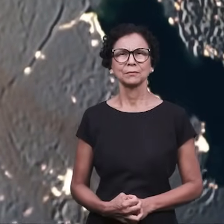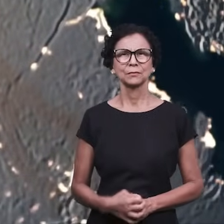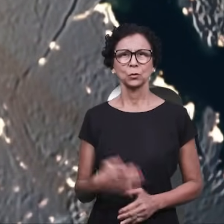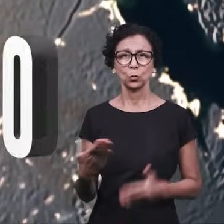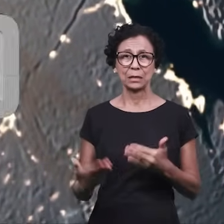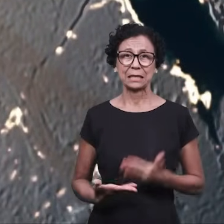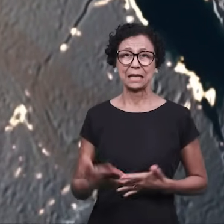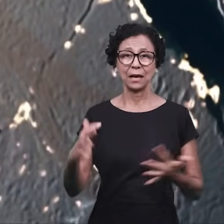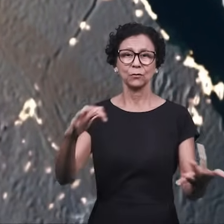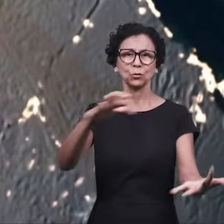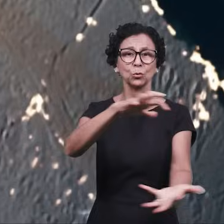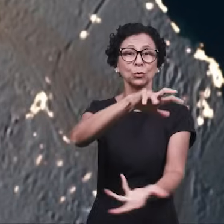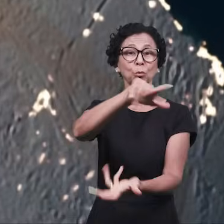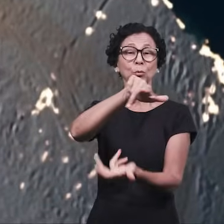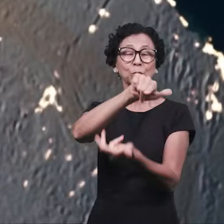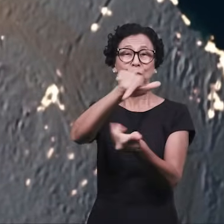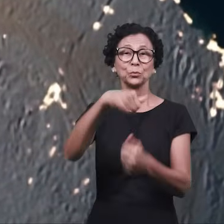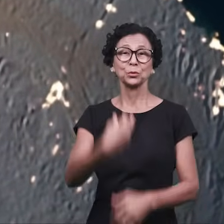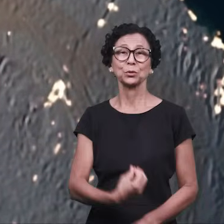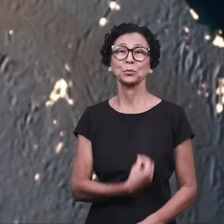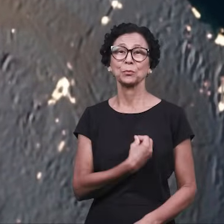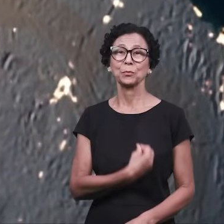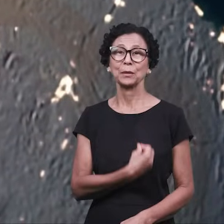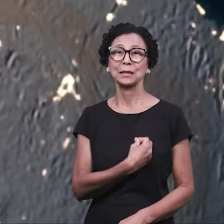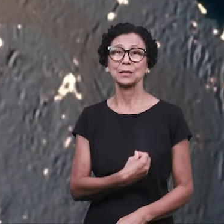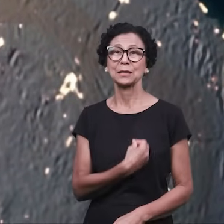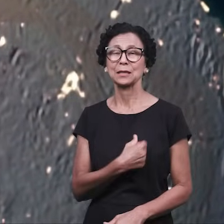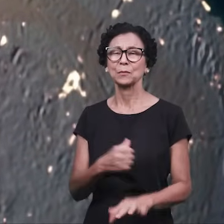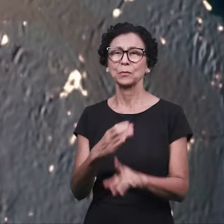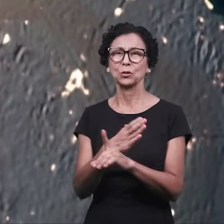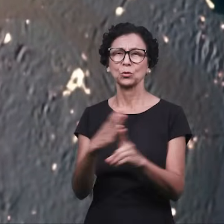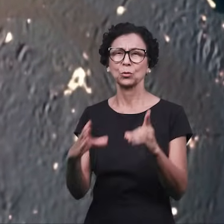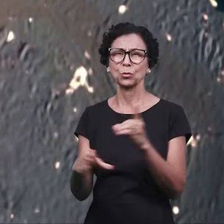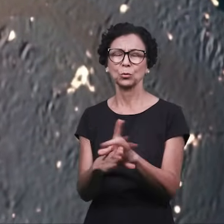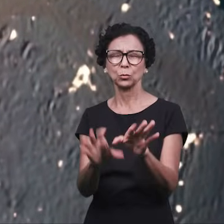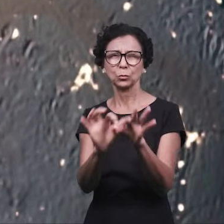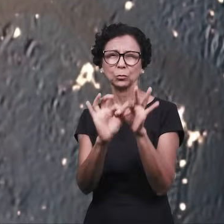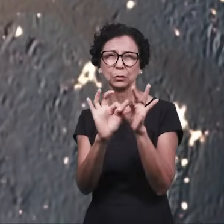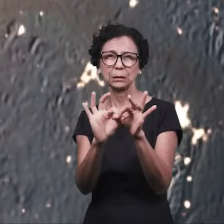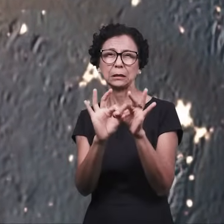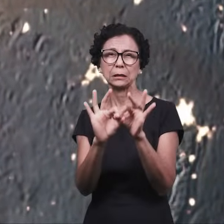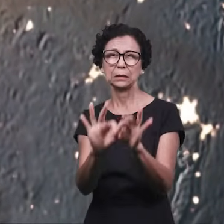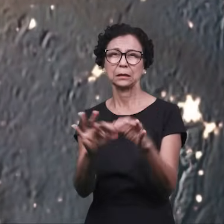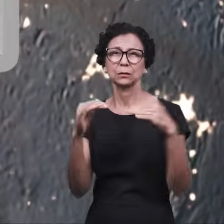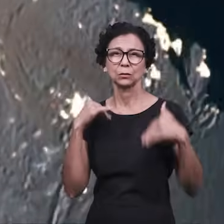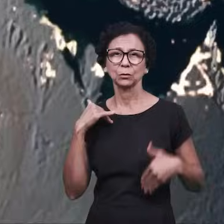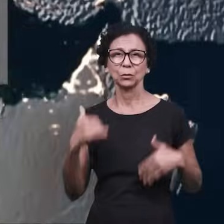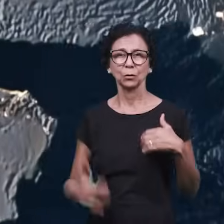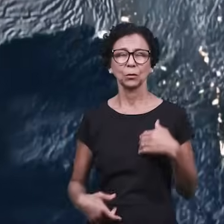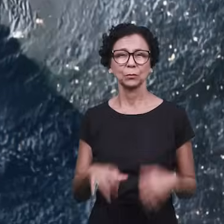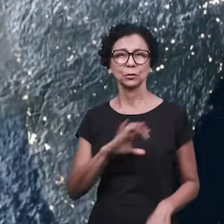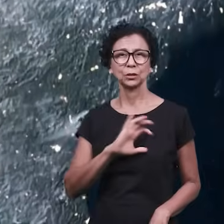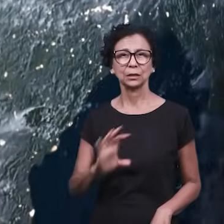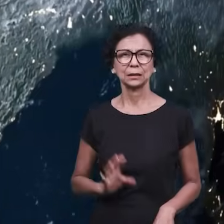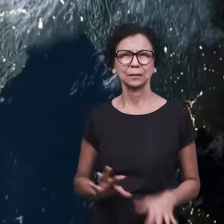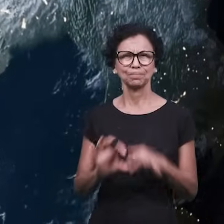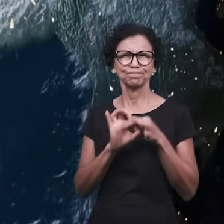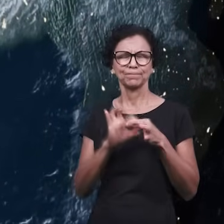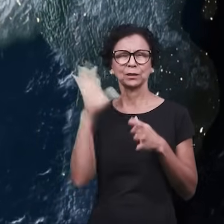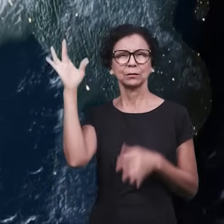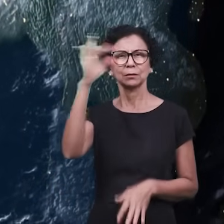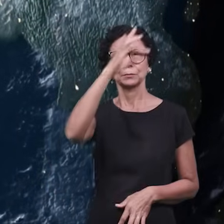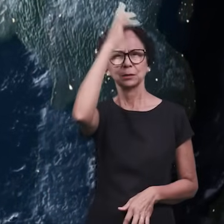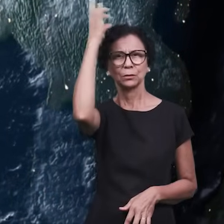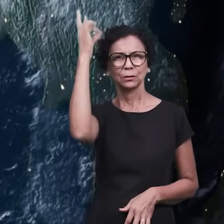Irmãos de todas as partes do mundo participam de um mesmo culto, em conjunto, no mesmo corpo e no mesmo